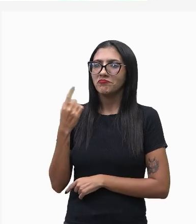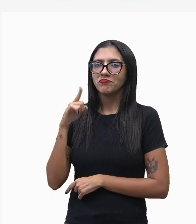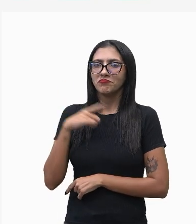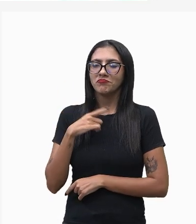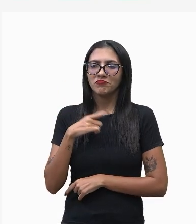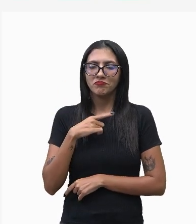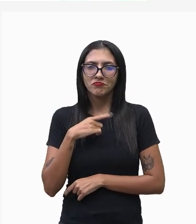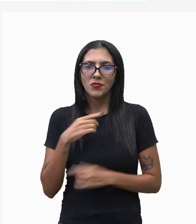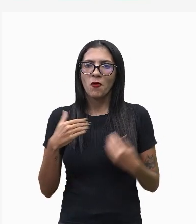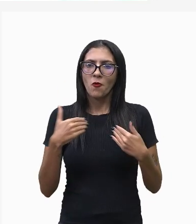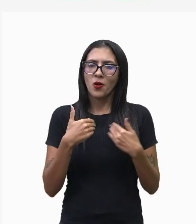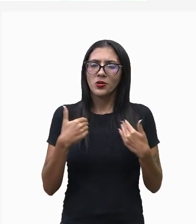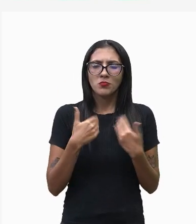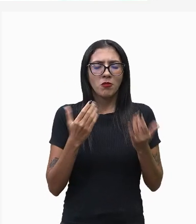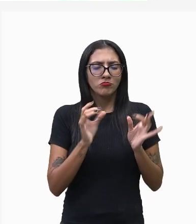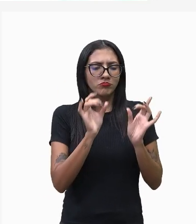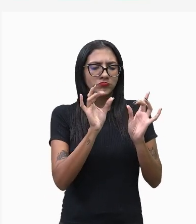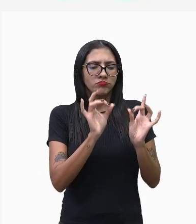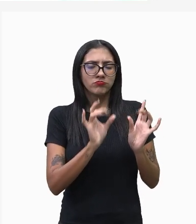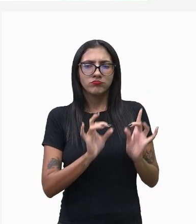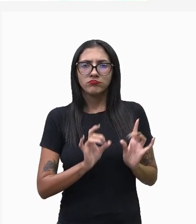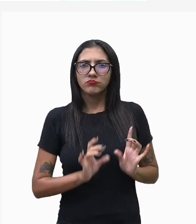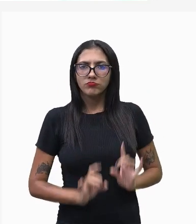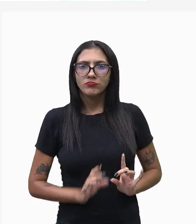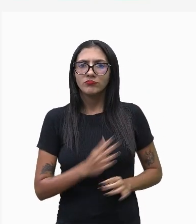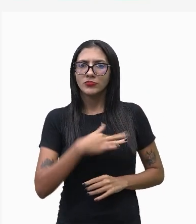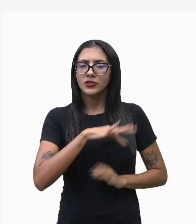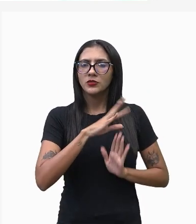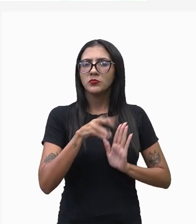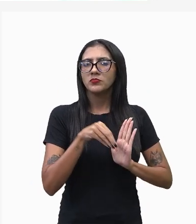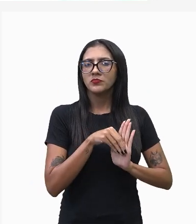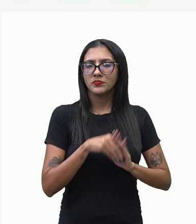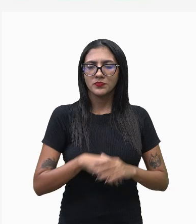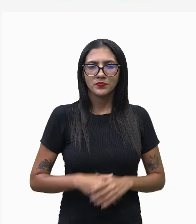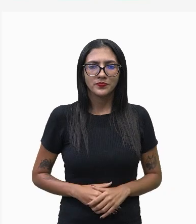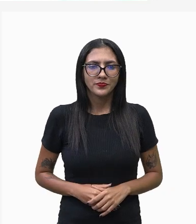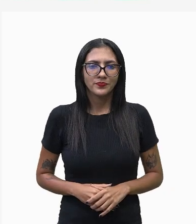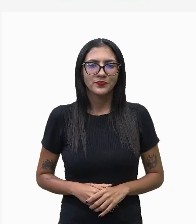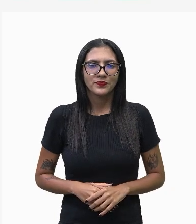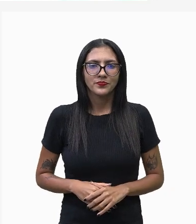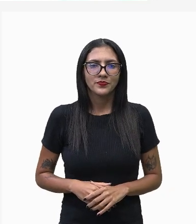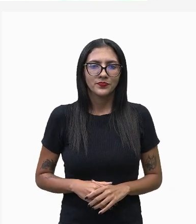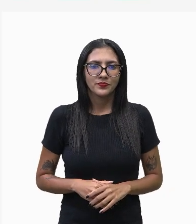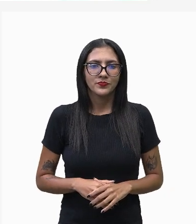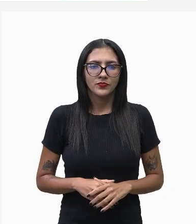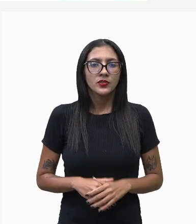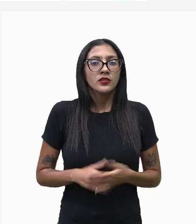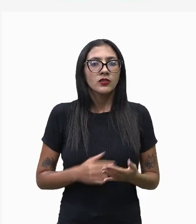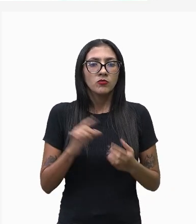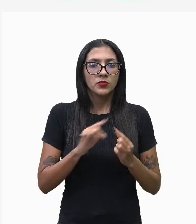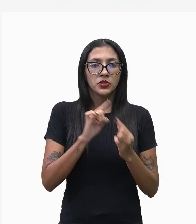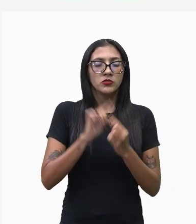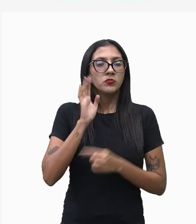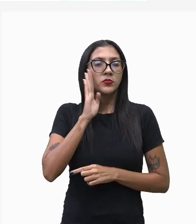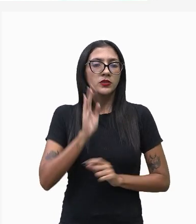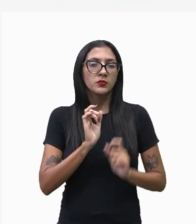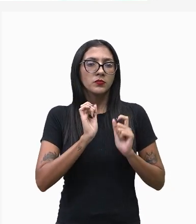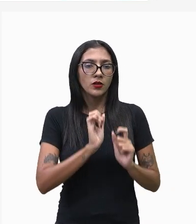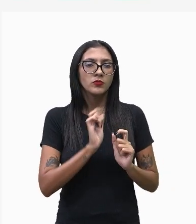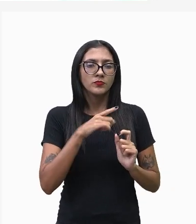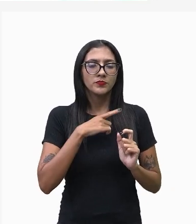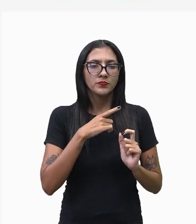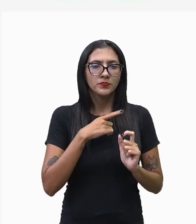amazônicas tranquilamente em seu habitat. Então, o objetivo das unidades de conservação de proteção integral, o